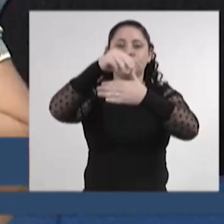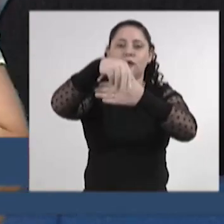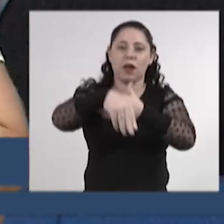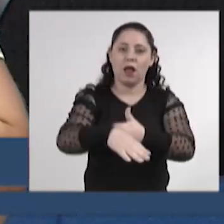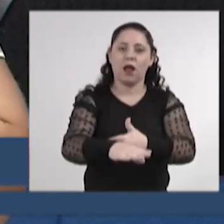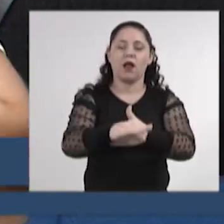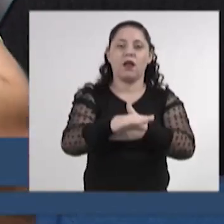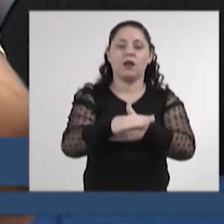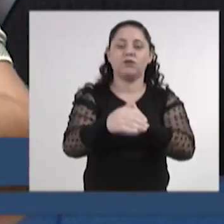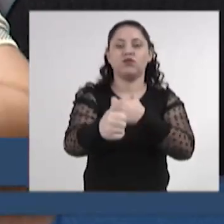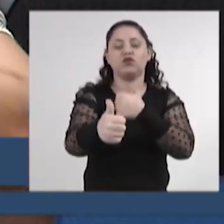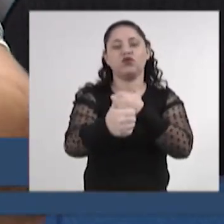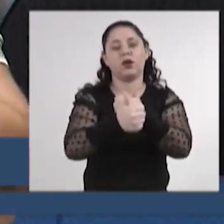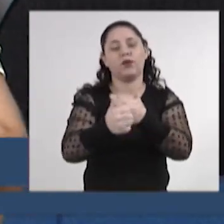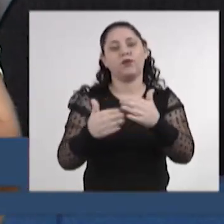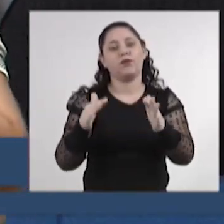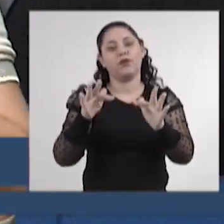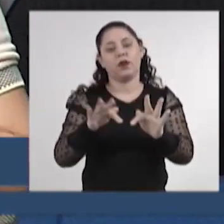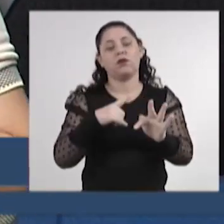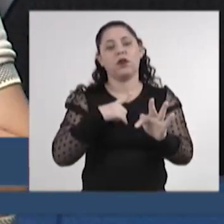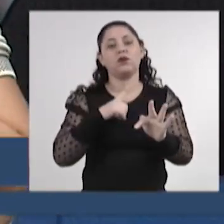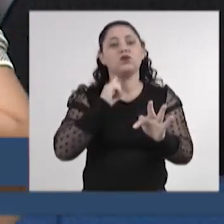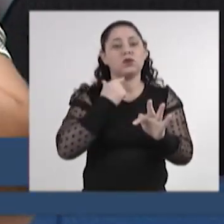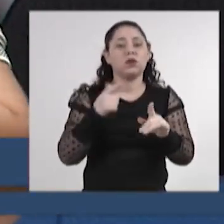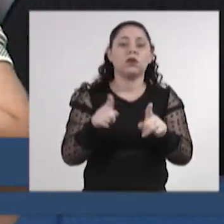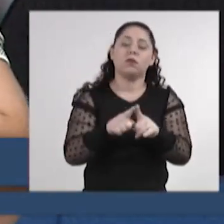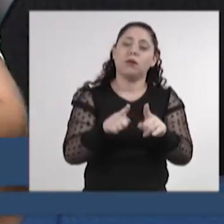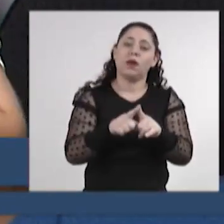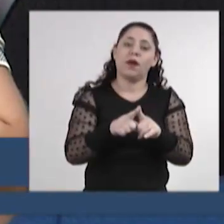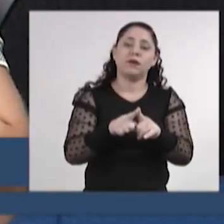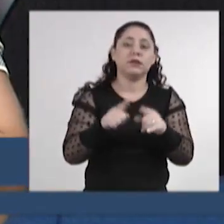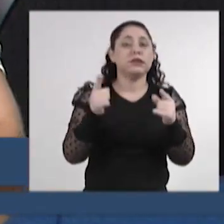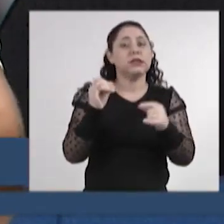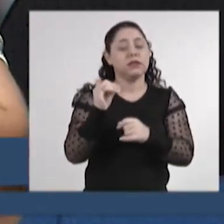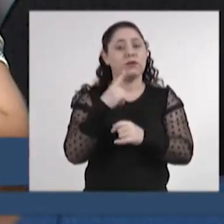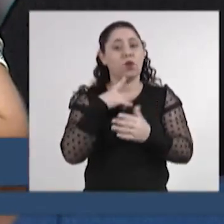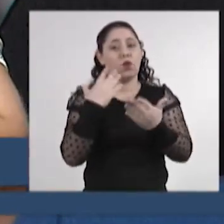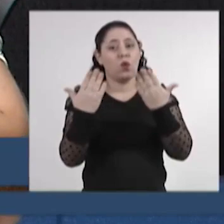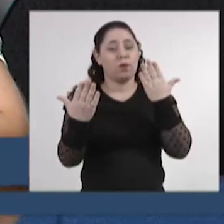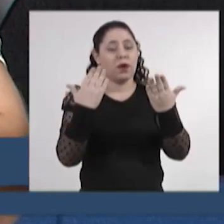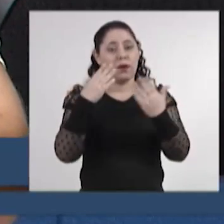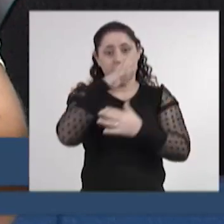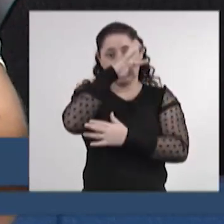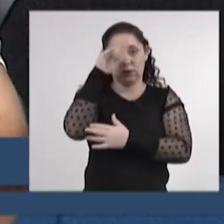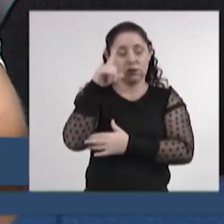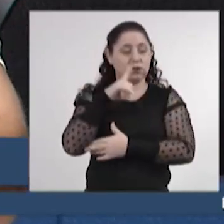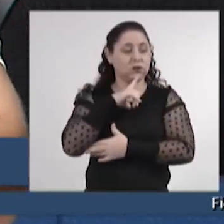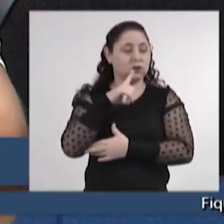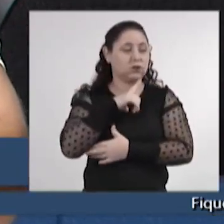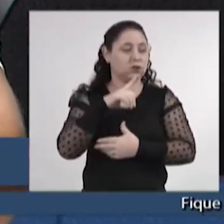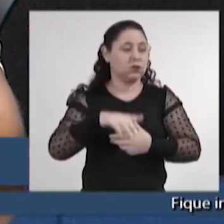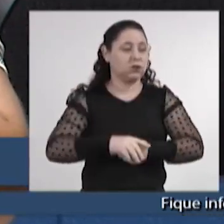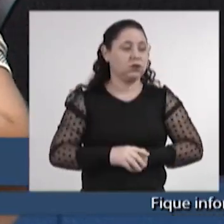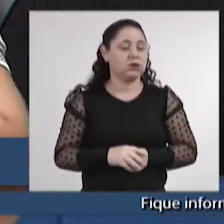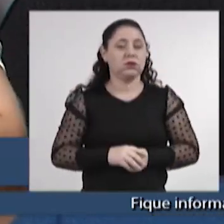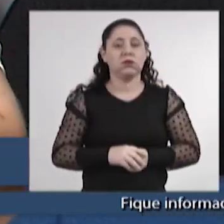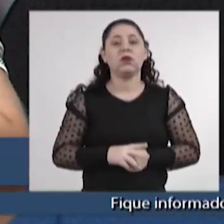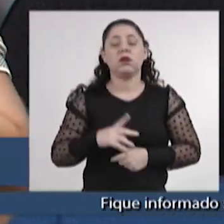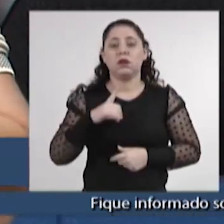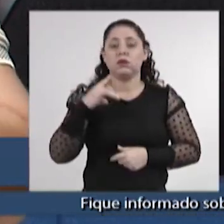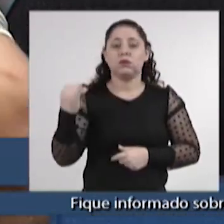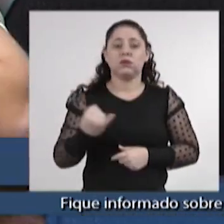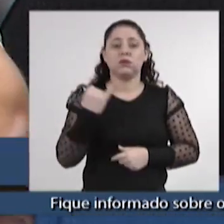escala de trabalho aqui, todos nós, nosso tempo de vida, então, realmente, o Mato Grosso do Sul tem uma